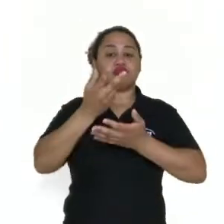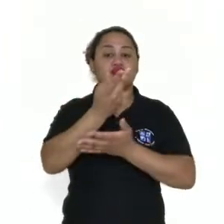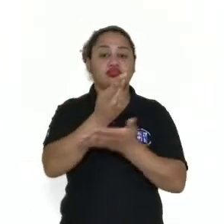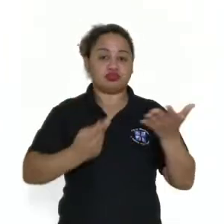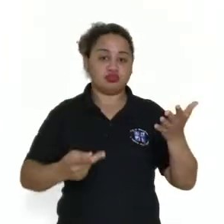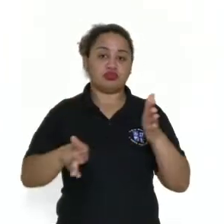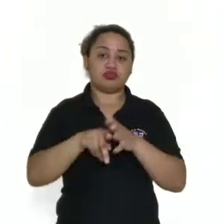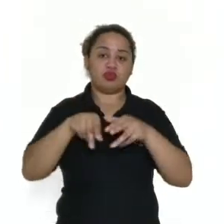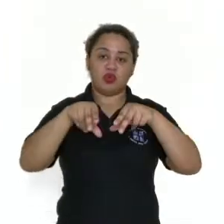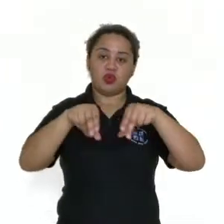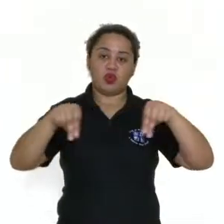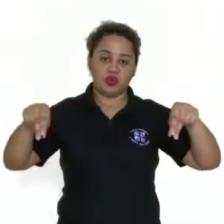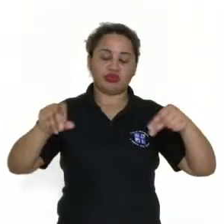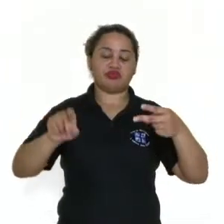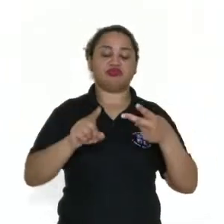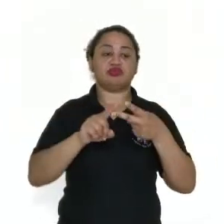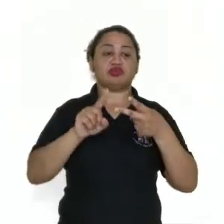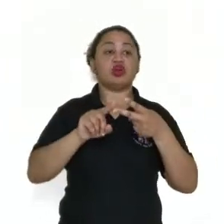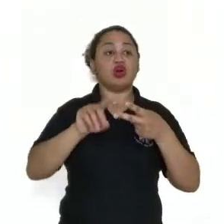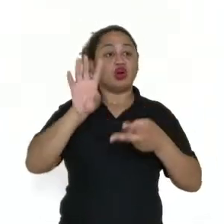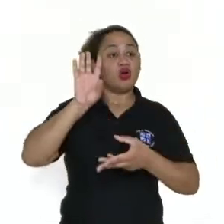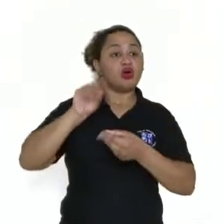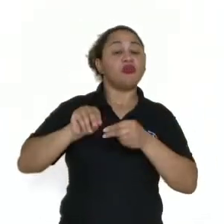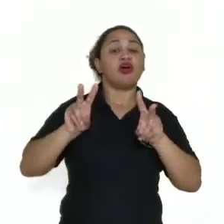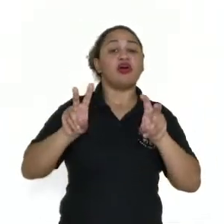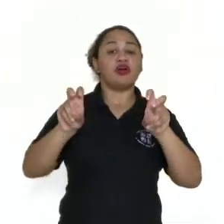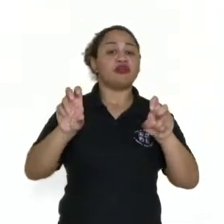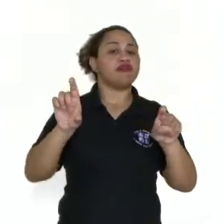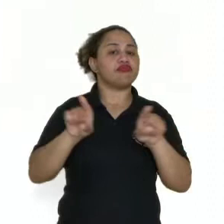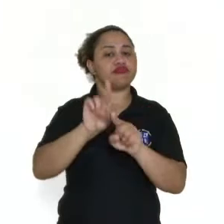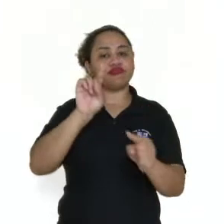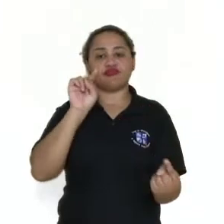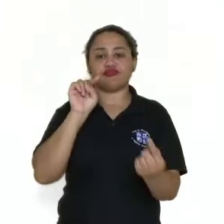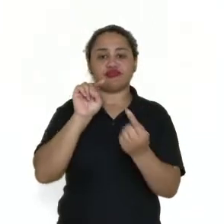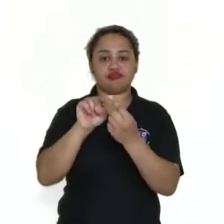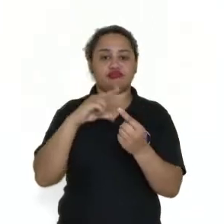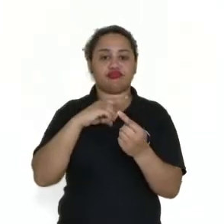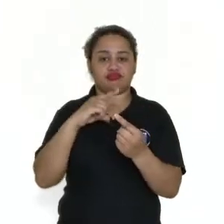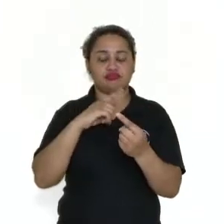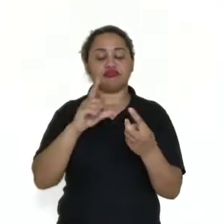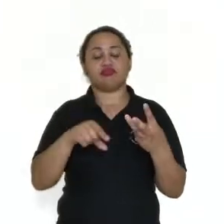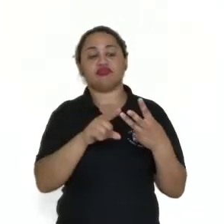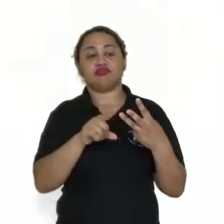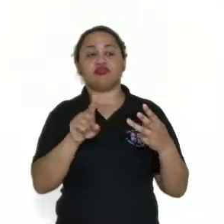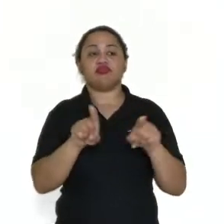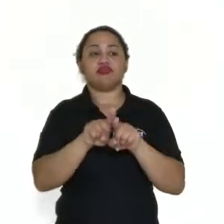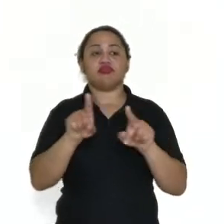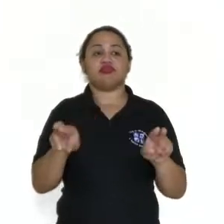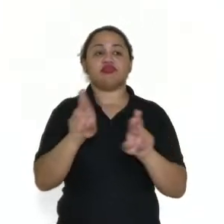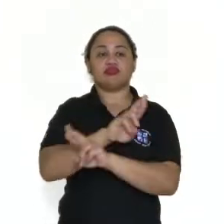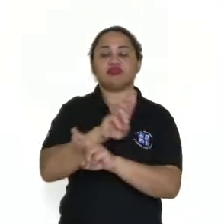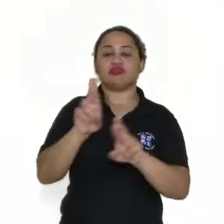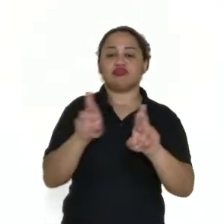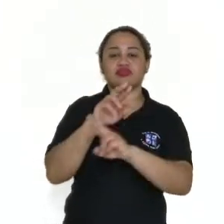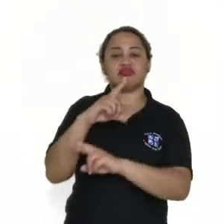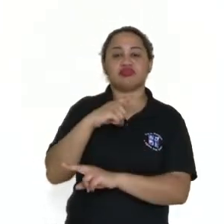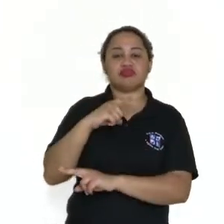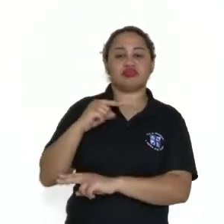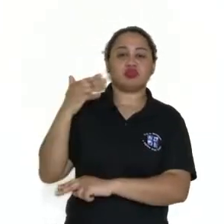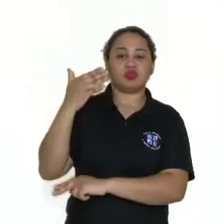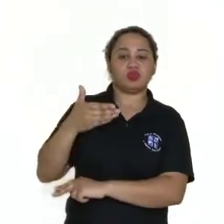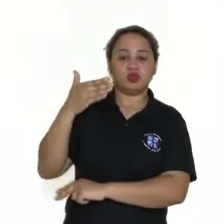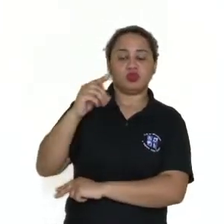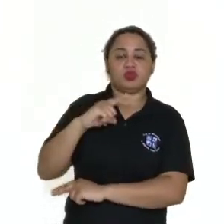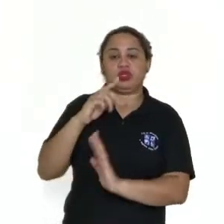cordel, identificar o tema e a finalidade do poema e estabelecer a relação lógico-discursiva presente